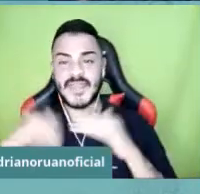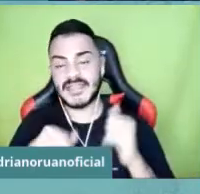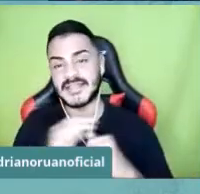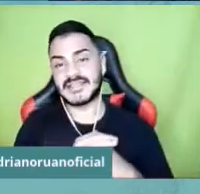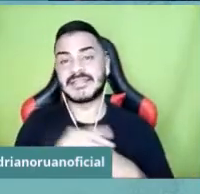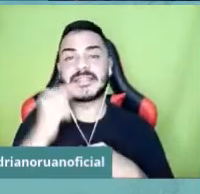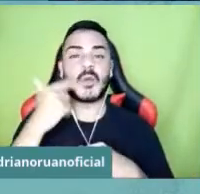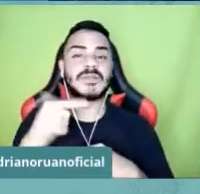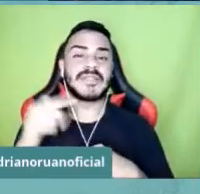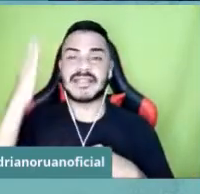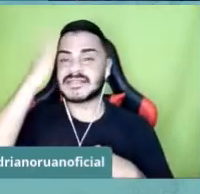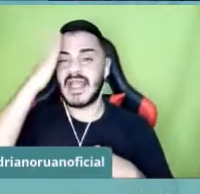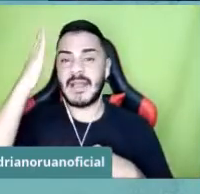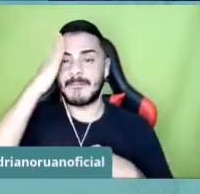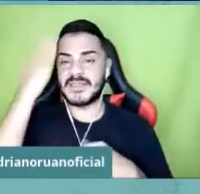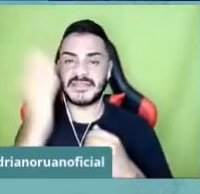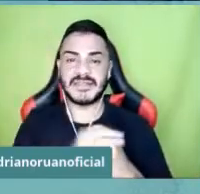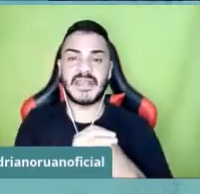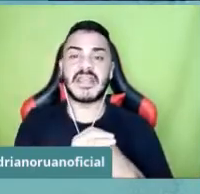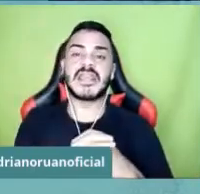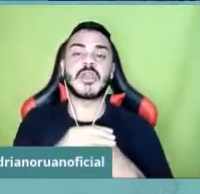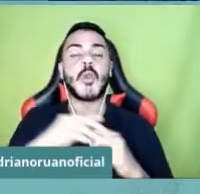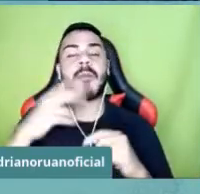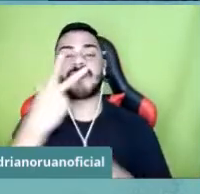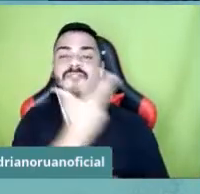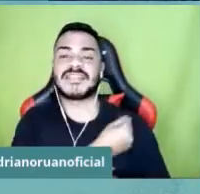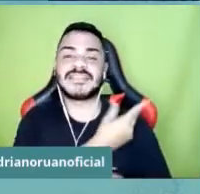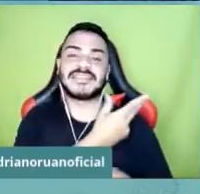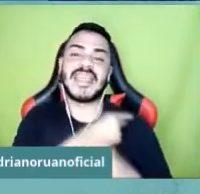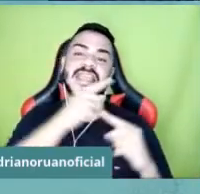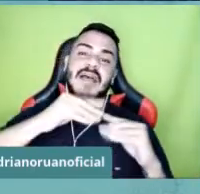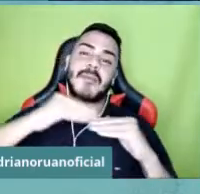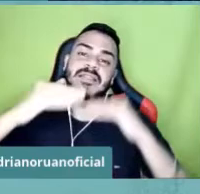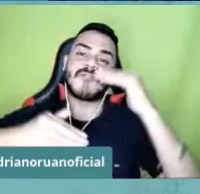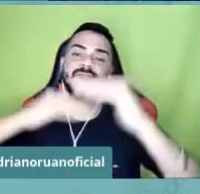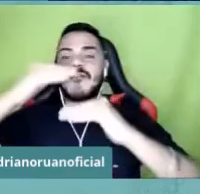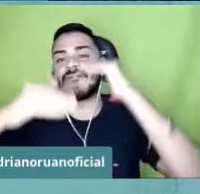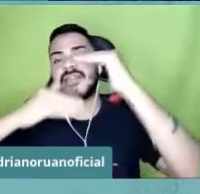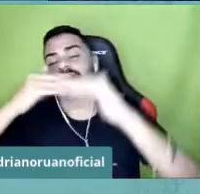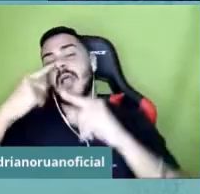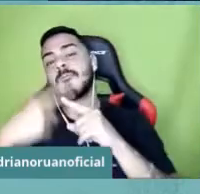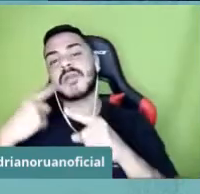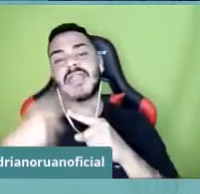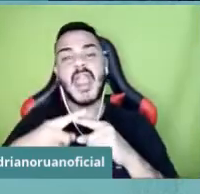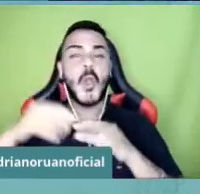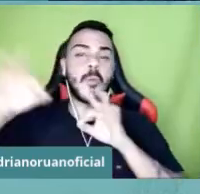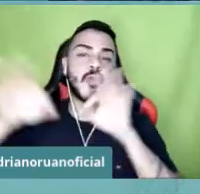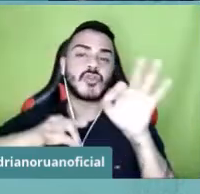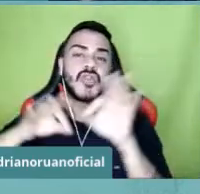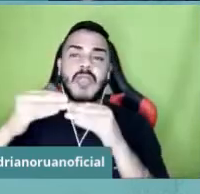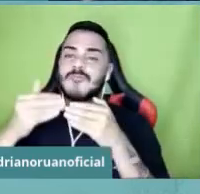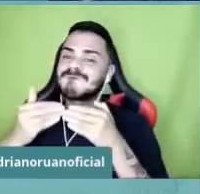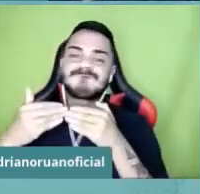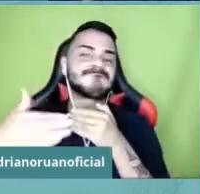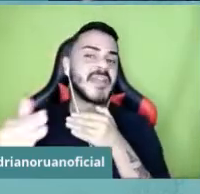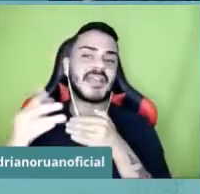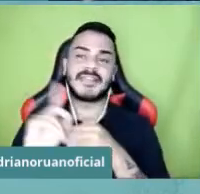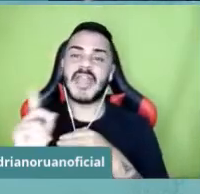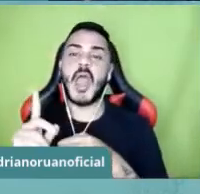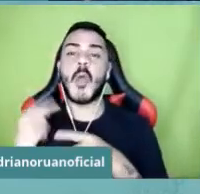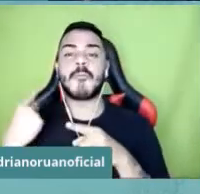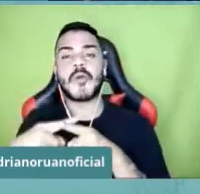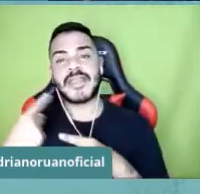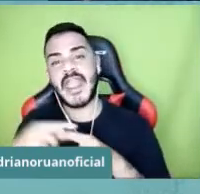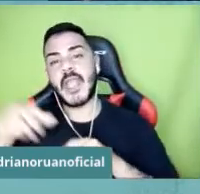está sabendo que uma vacina está sendo desenvolvida porque o projeto não andou. Né? O estudo clínico de fase